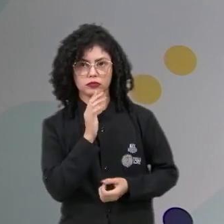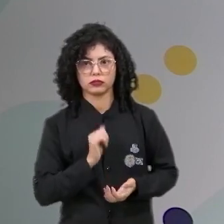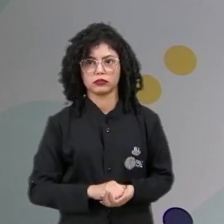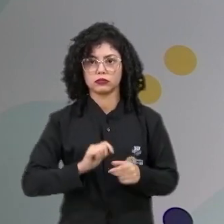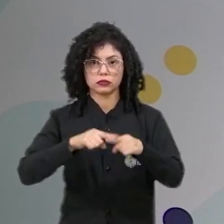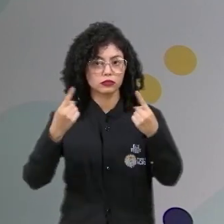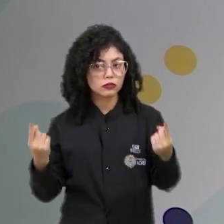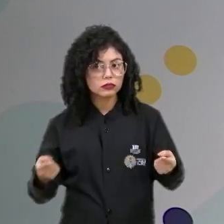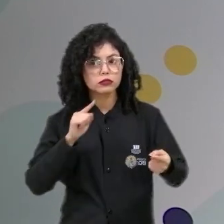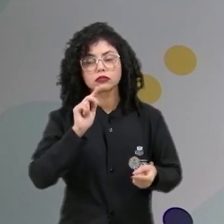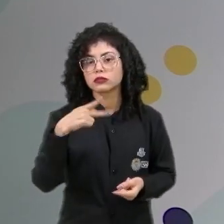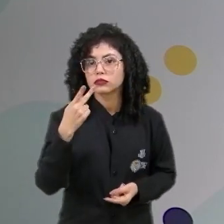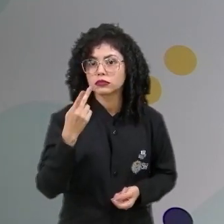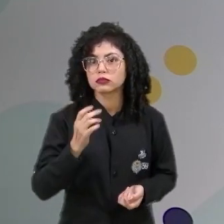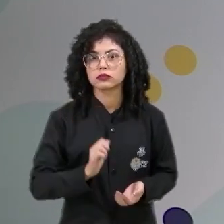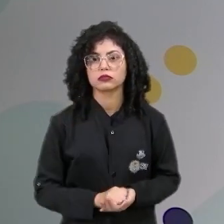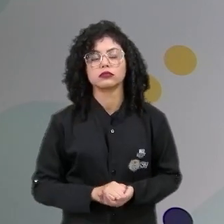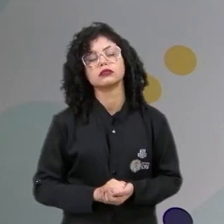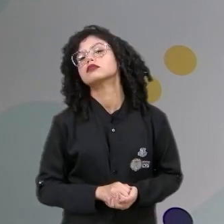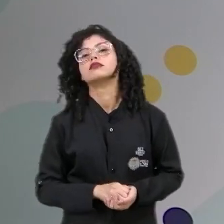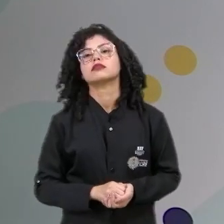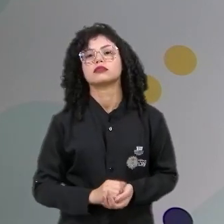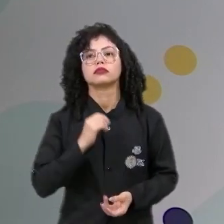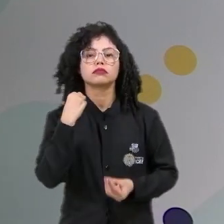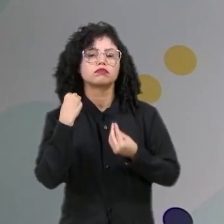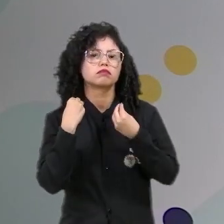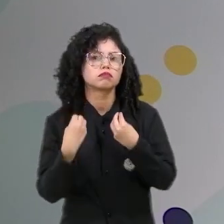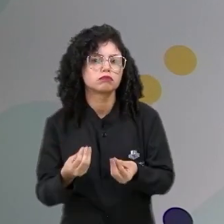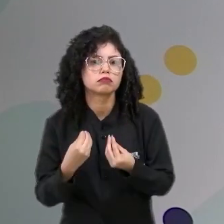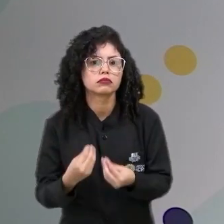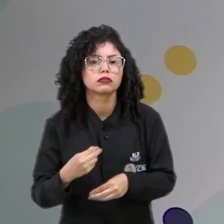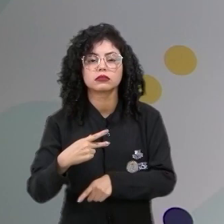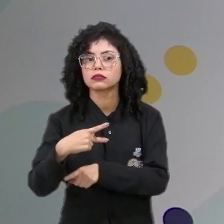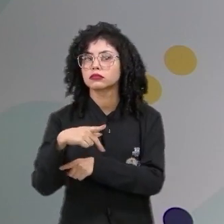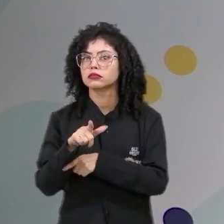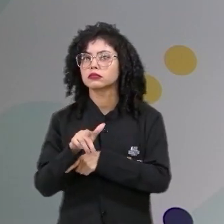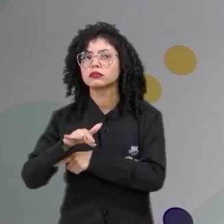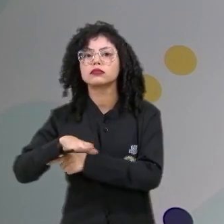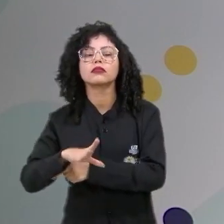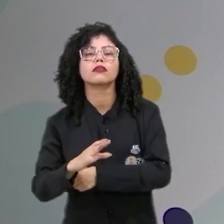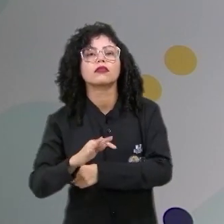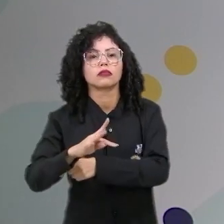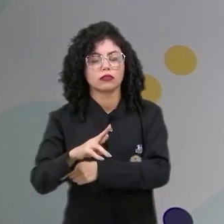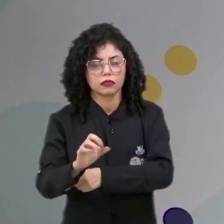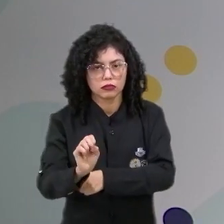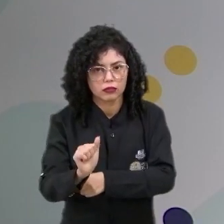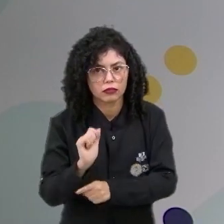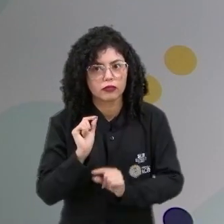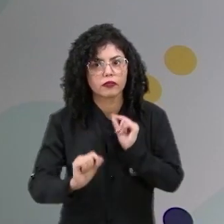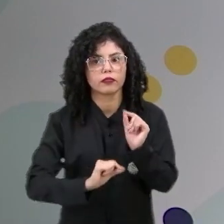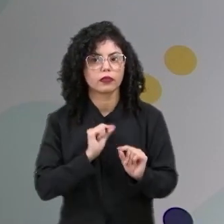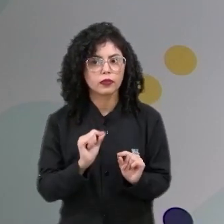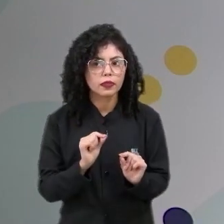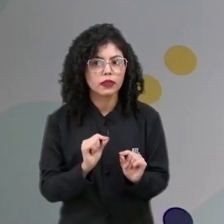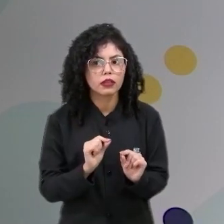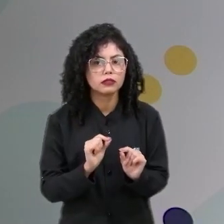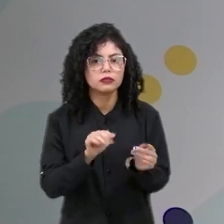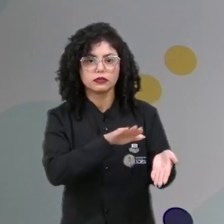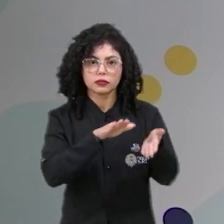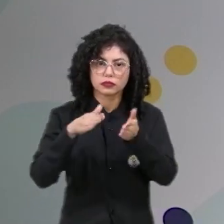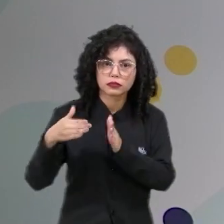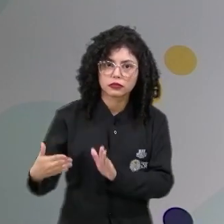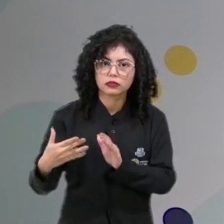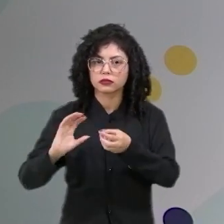Ah, eu quero falar disso aqui. Para que servem as plaquetas? Qual a função das plaquetas? Que são partes